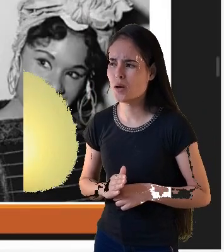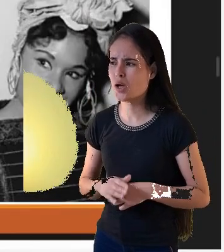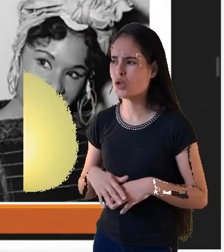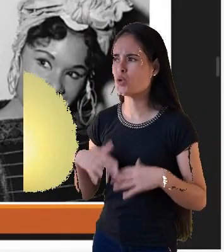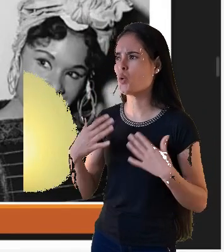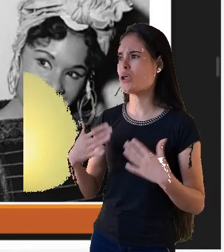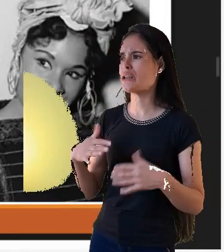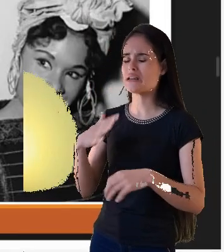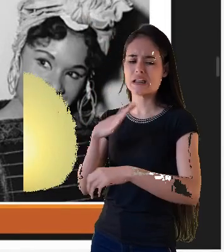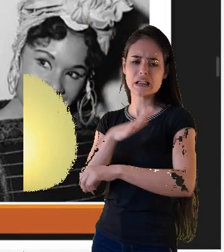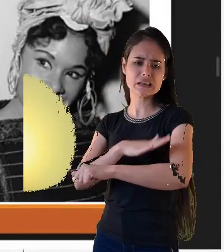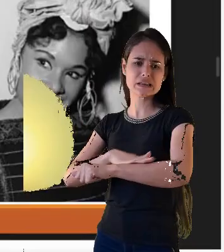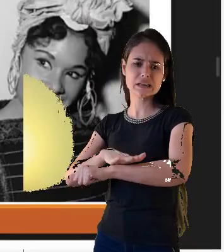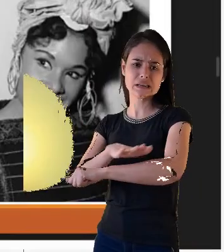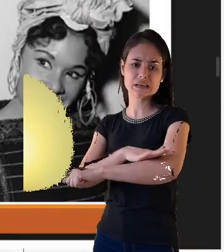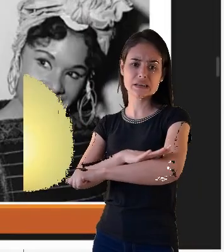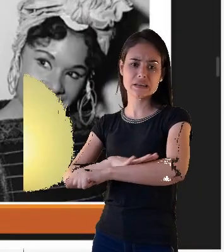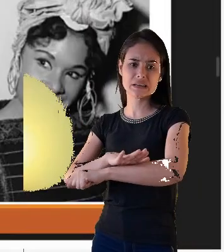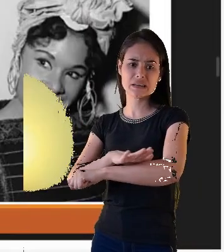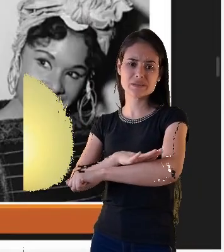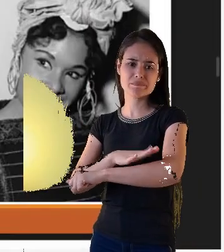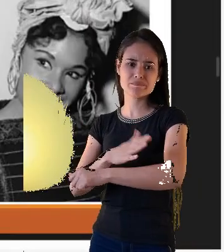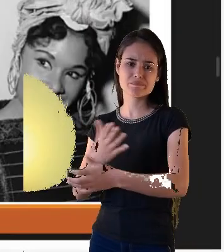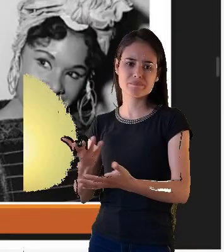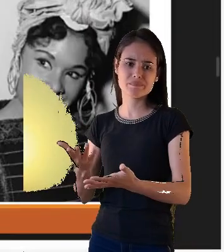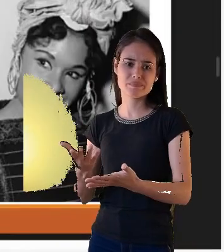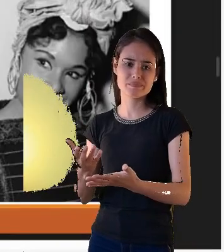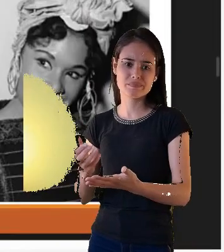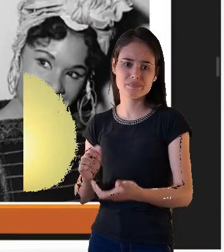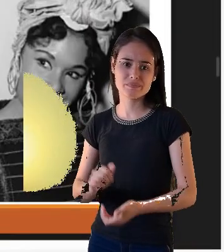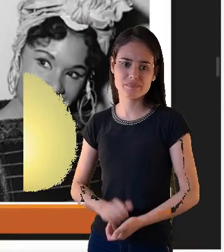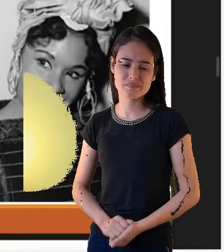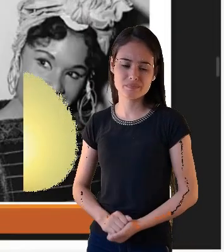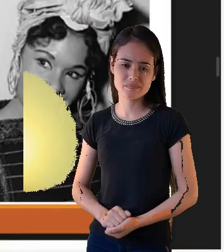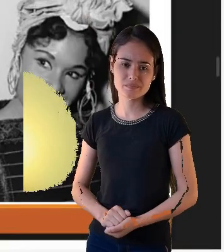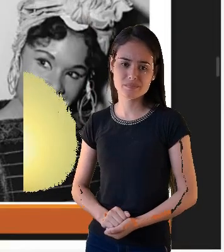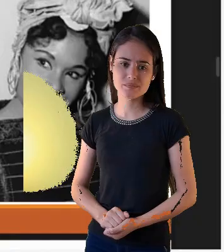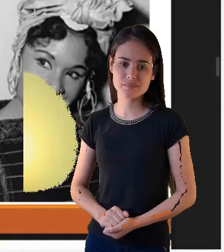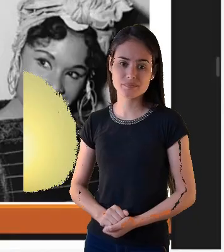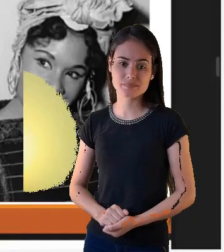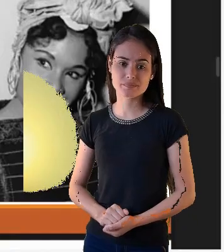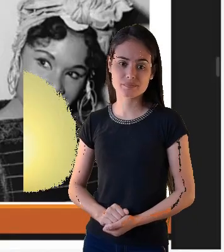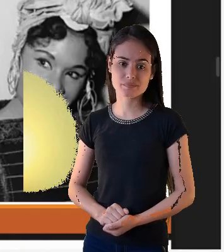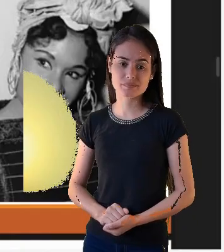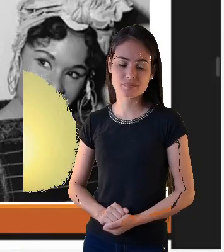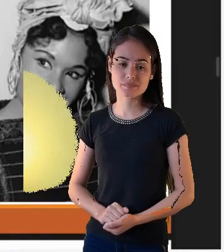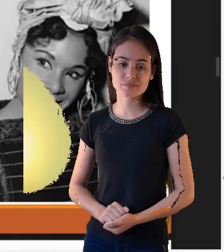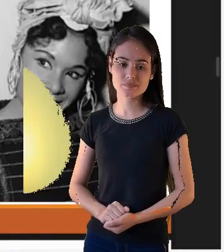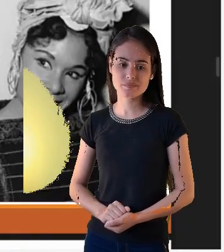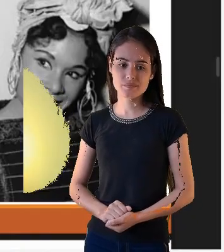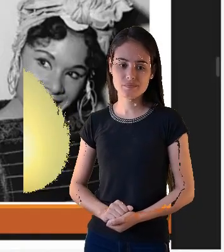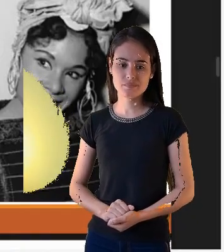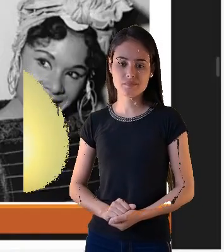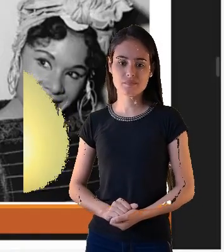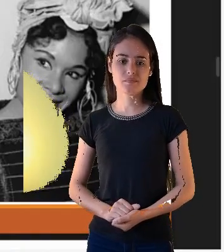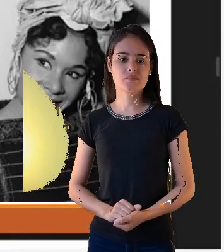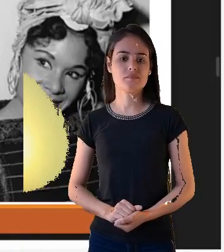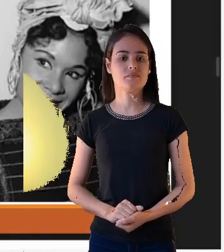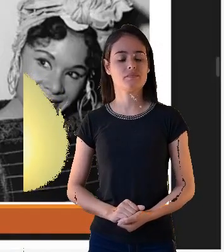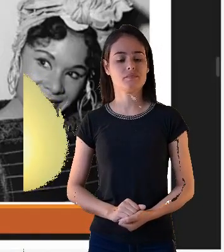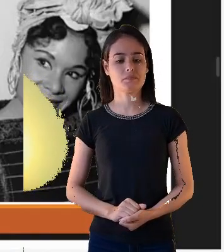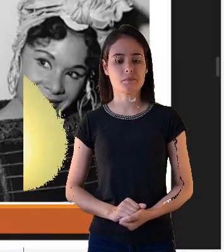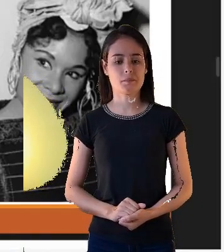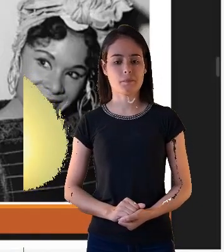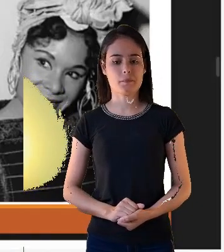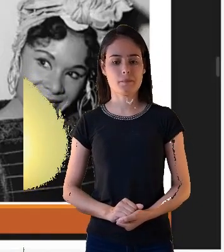então vigorava que essa ideia muito difundida pelo Gilberto Freire, que era essa ideia